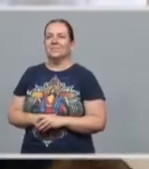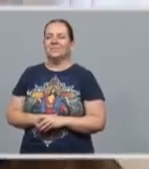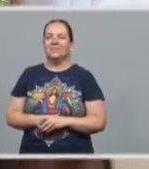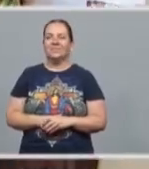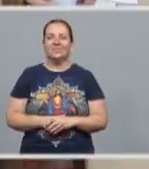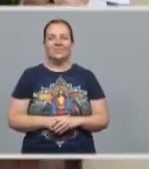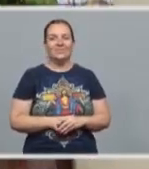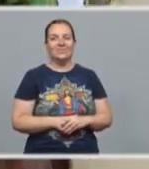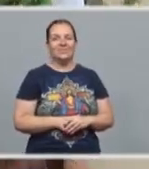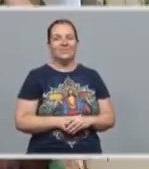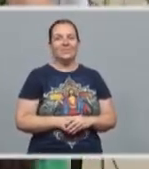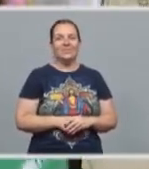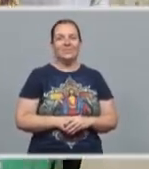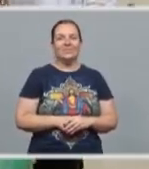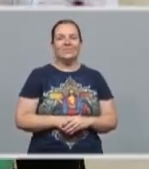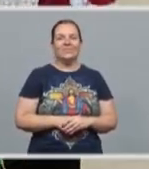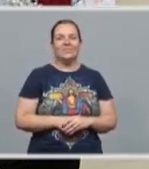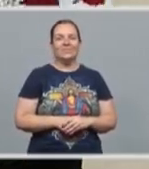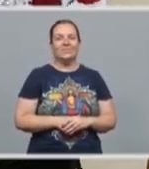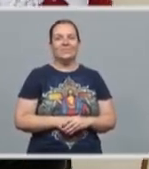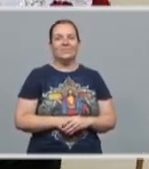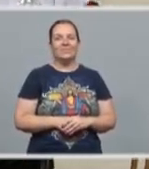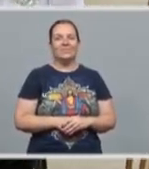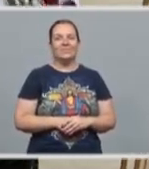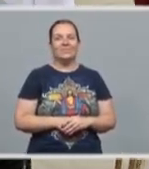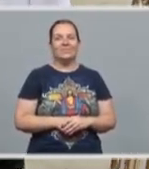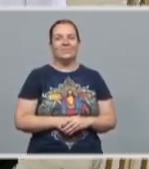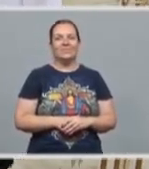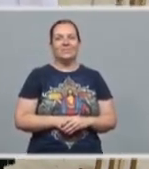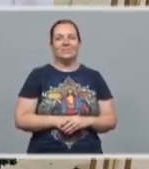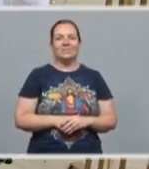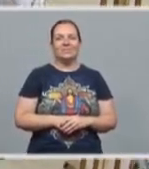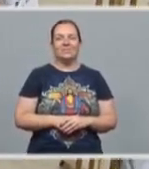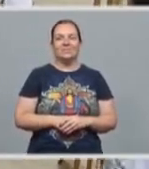Buscarei outro mar. Muito obrigado.